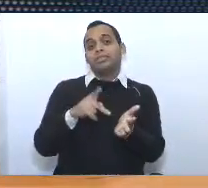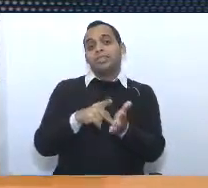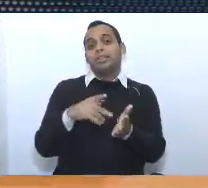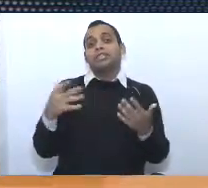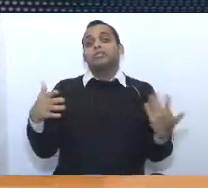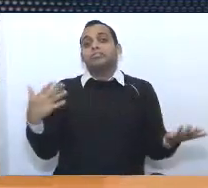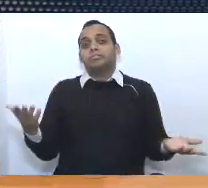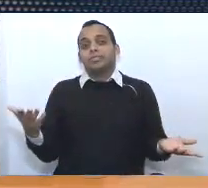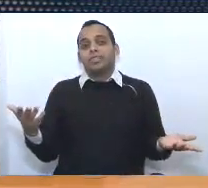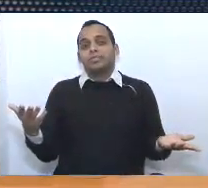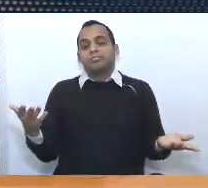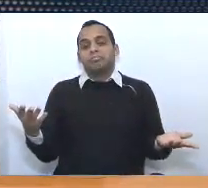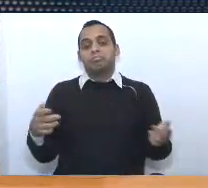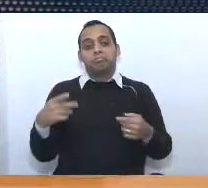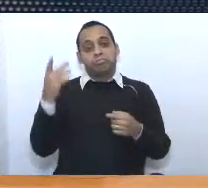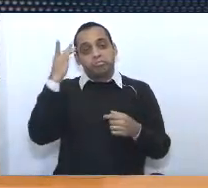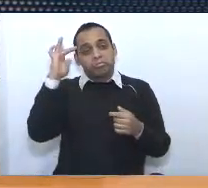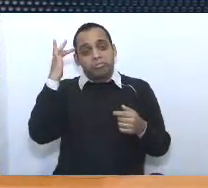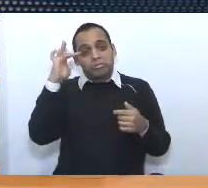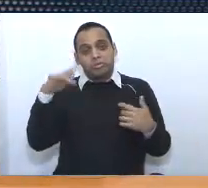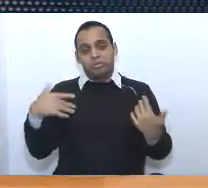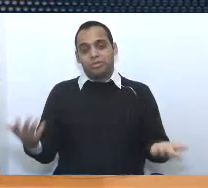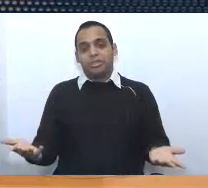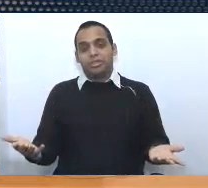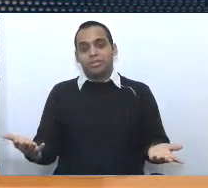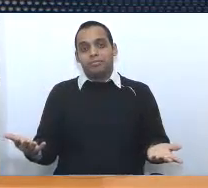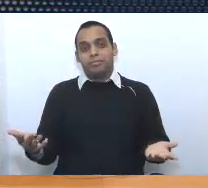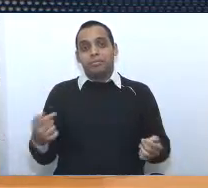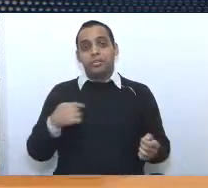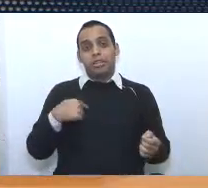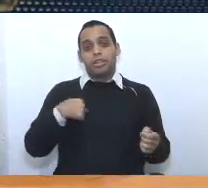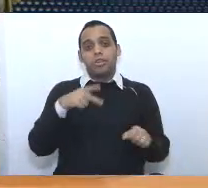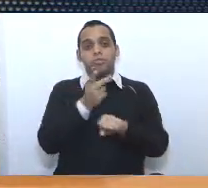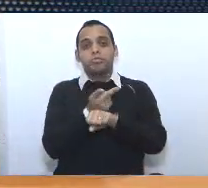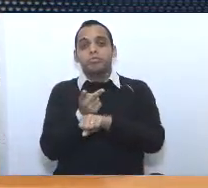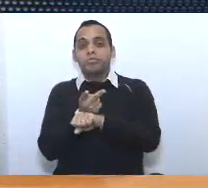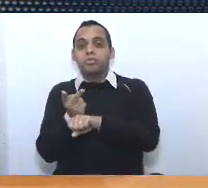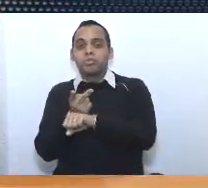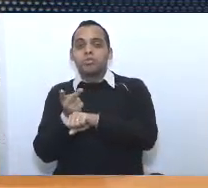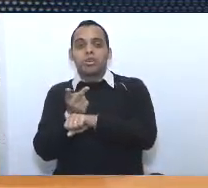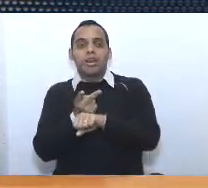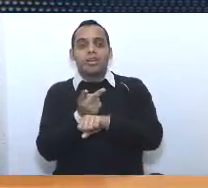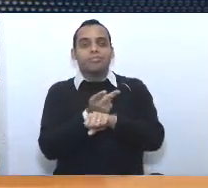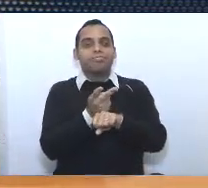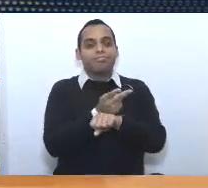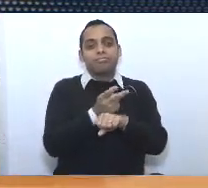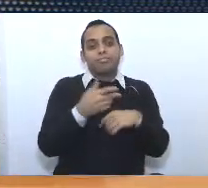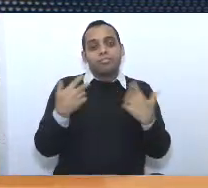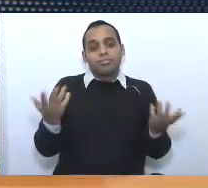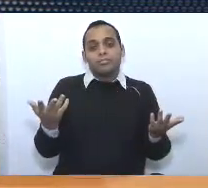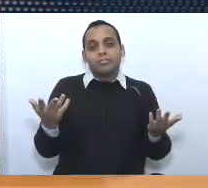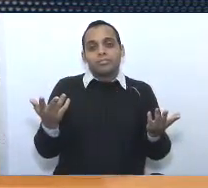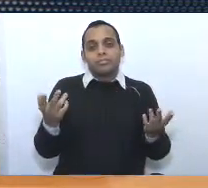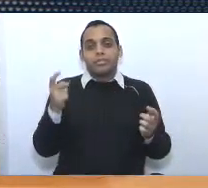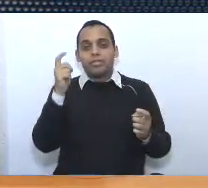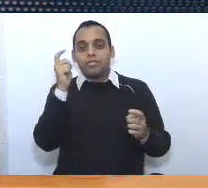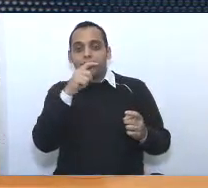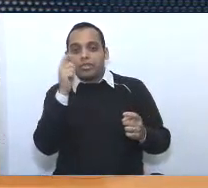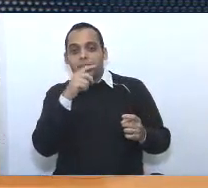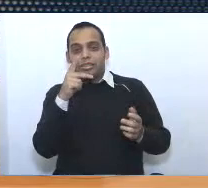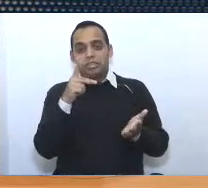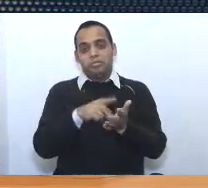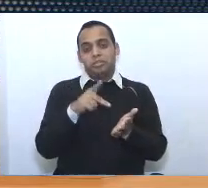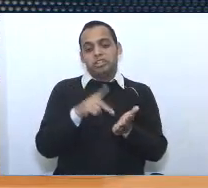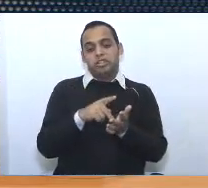tentei obter aqui, não consegui, nós vamos buscar, eu não vou aqui inventar alguma coisa para lhe responder. Primeiro, que não é meu princípio